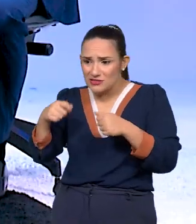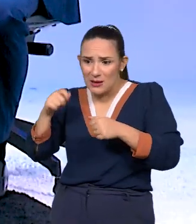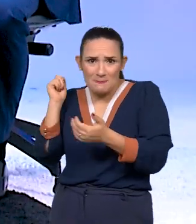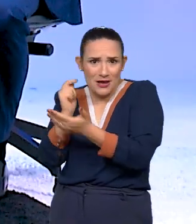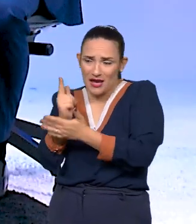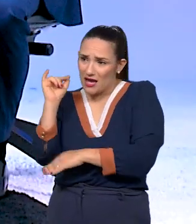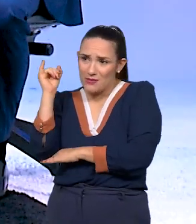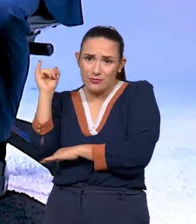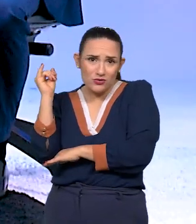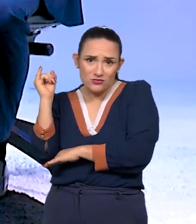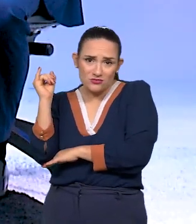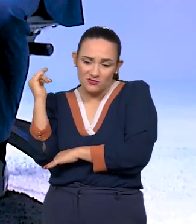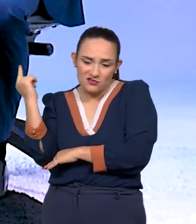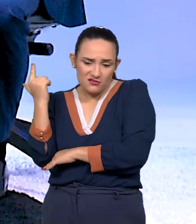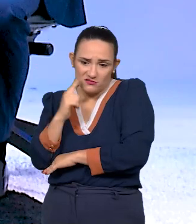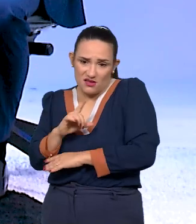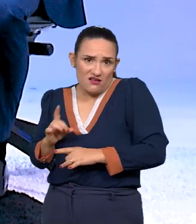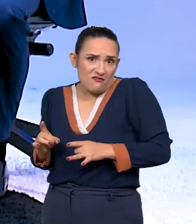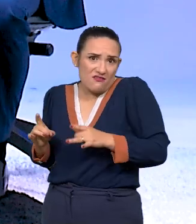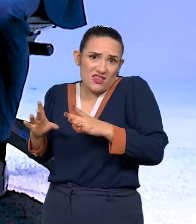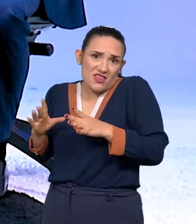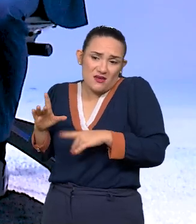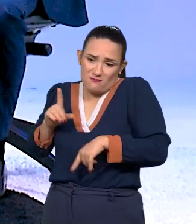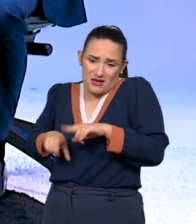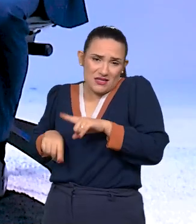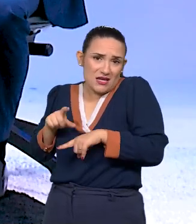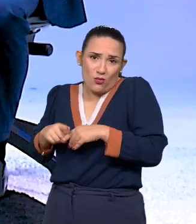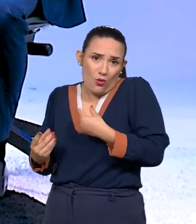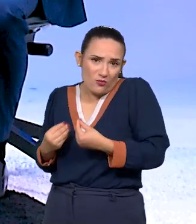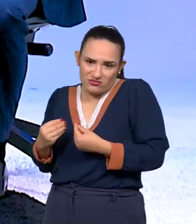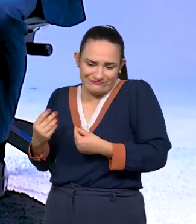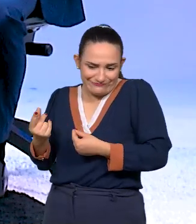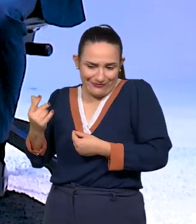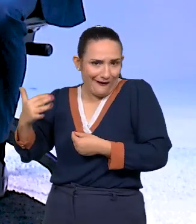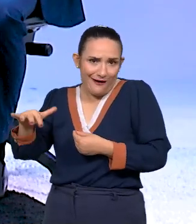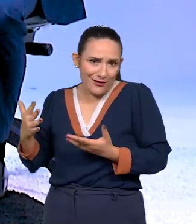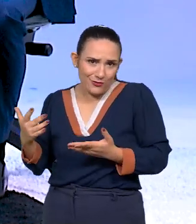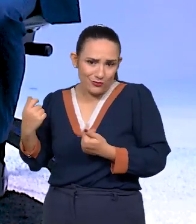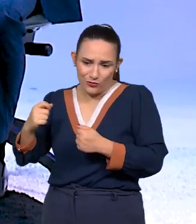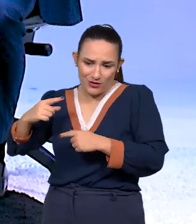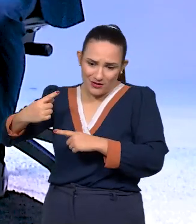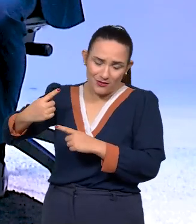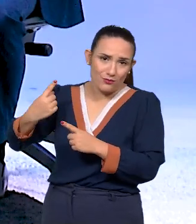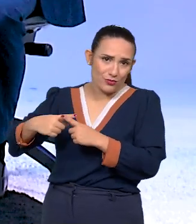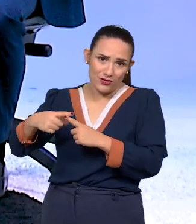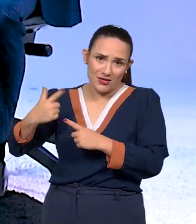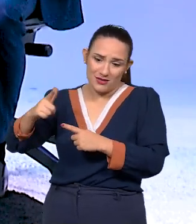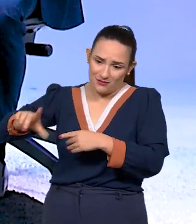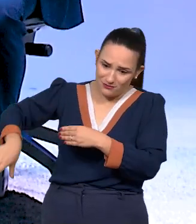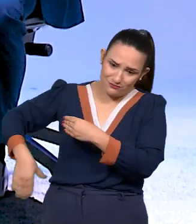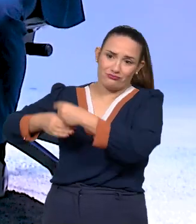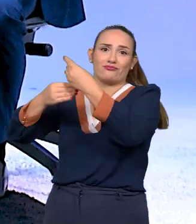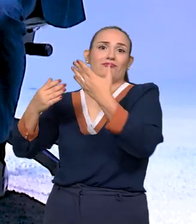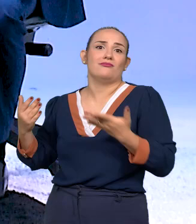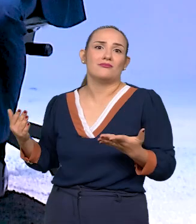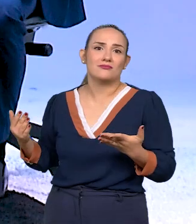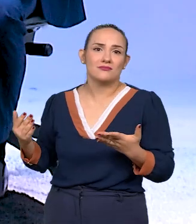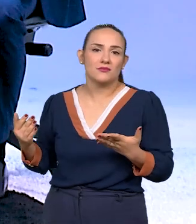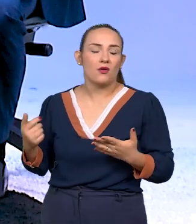preferência do cliente. Você, consumidor, você vai analisar se ele paga ou não a CSLL? Não, você vai verificar aquele que tem o melhor